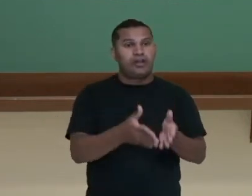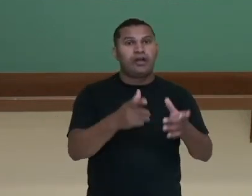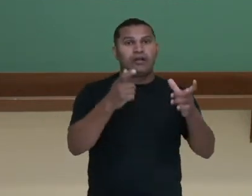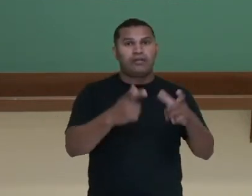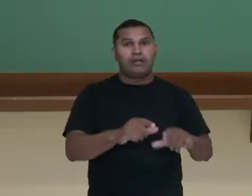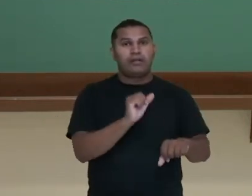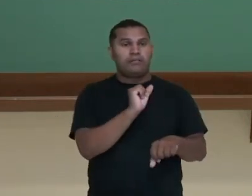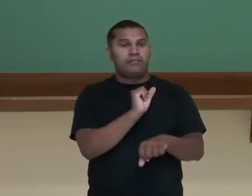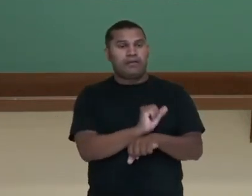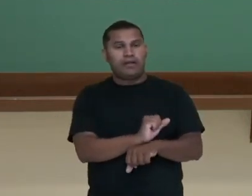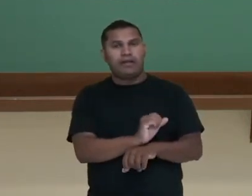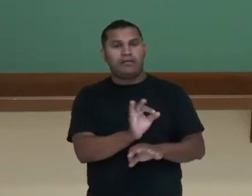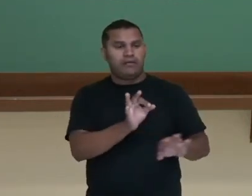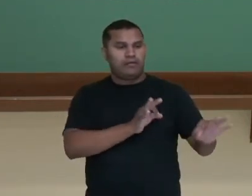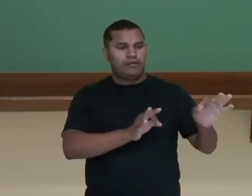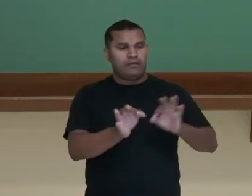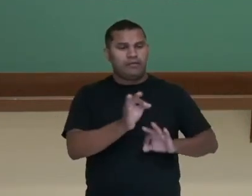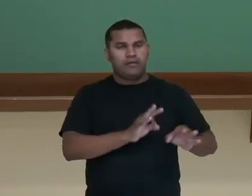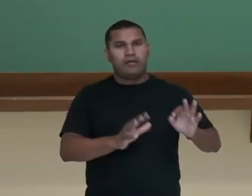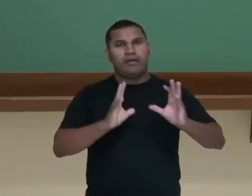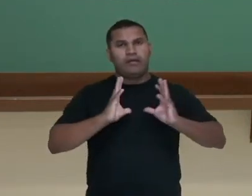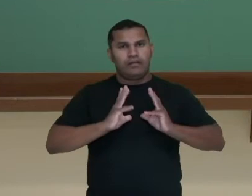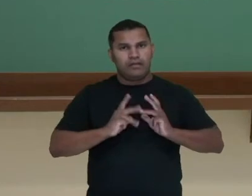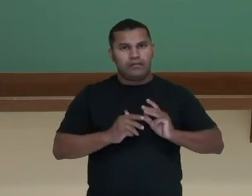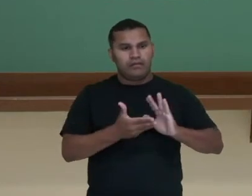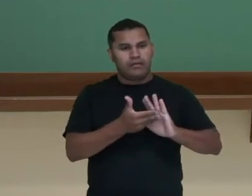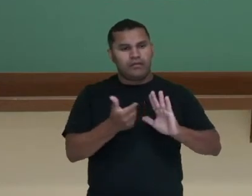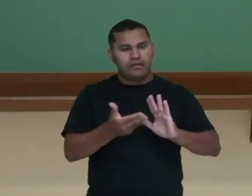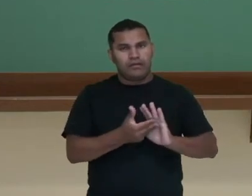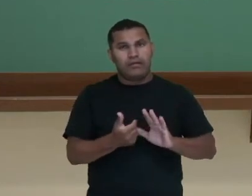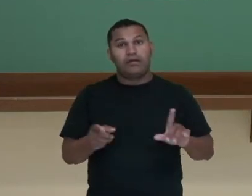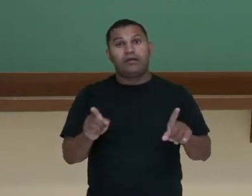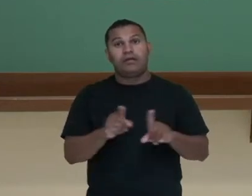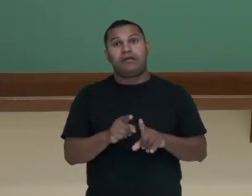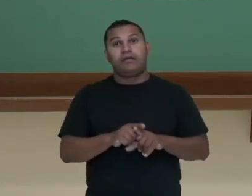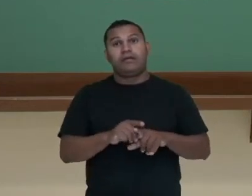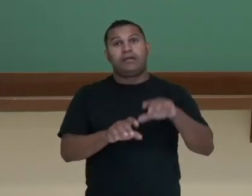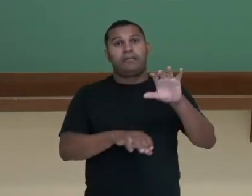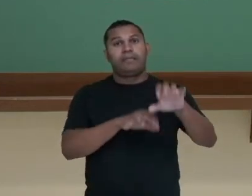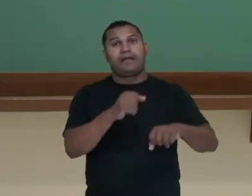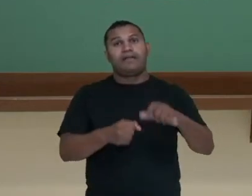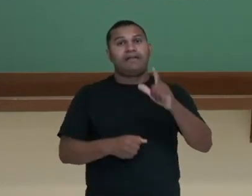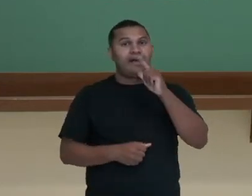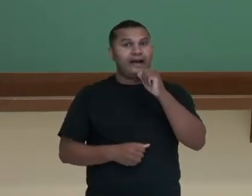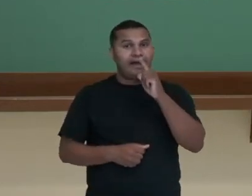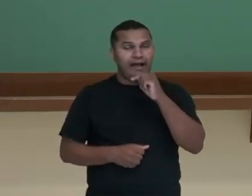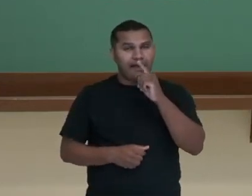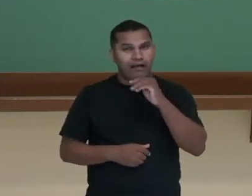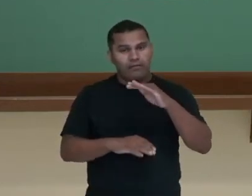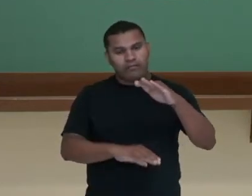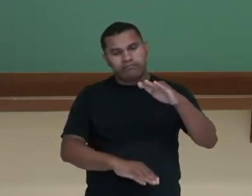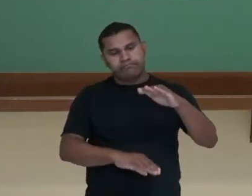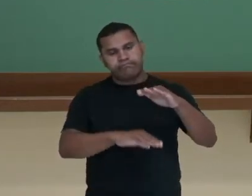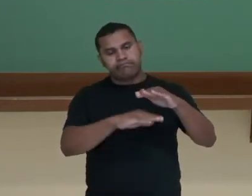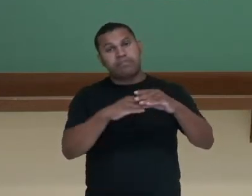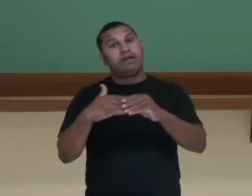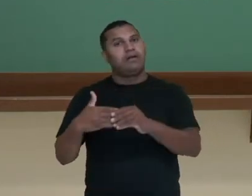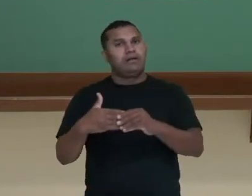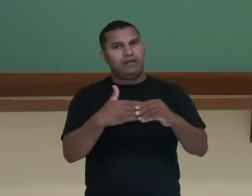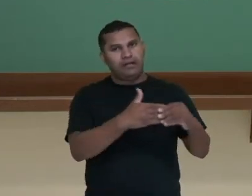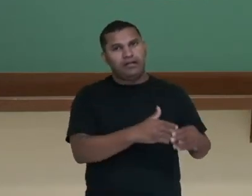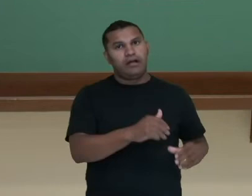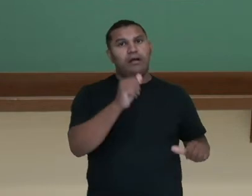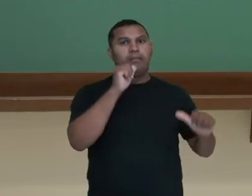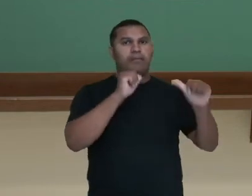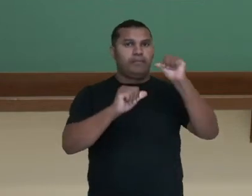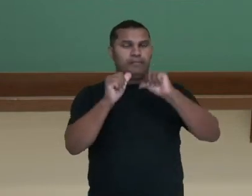fazer a limpeza e as trocas comerciais, né? Então, levavam do Brasil produtos para a África, na África, né? Tinham